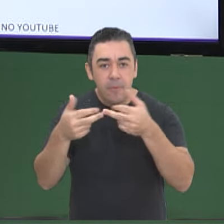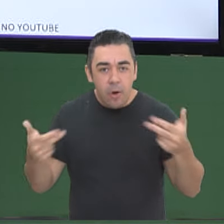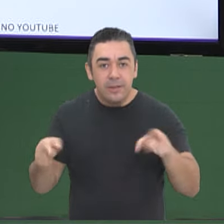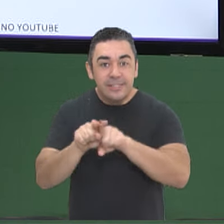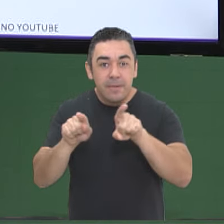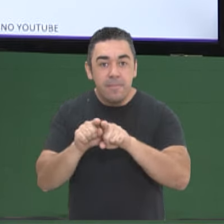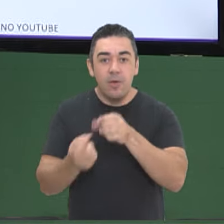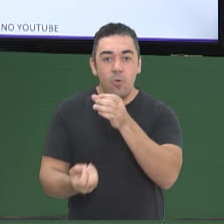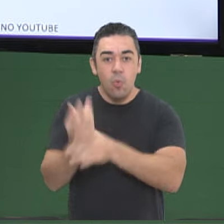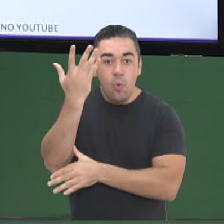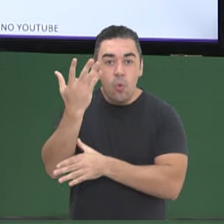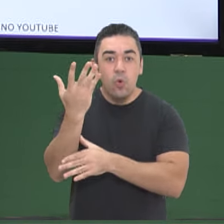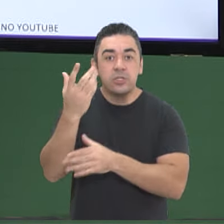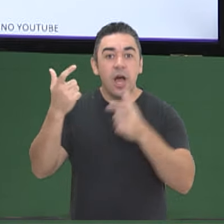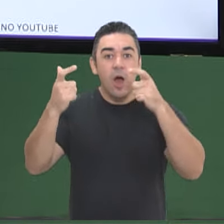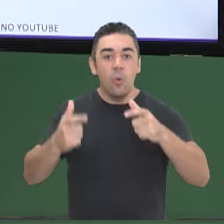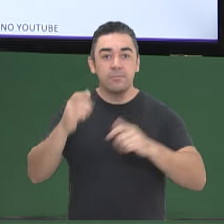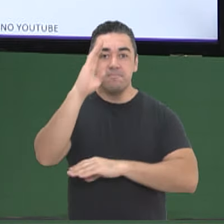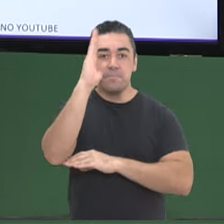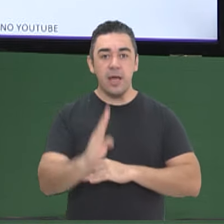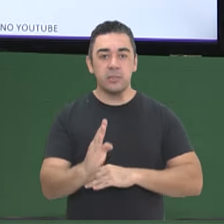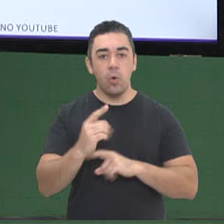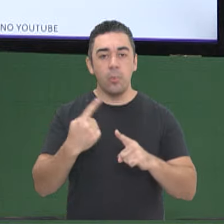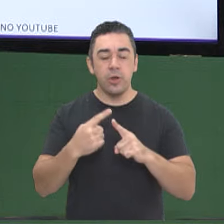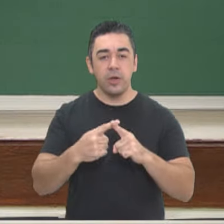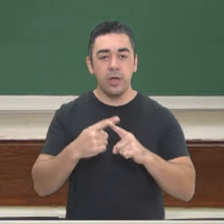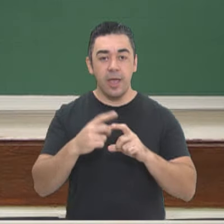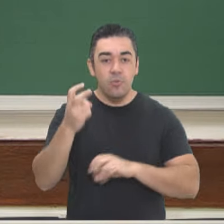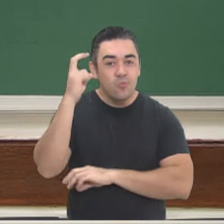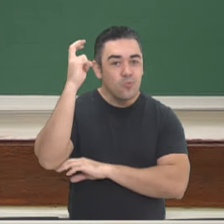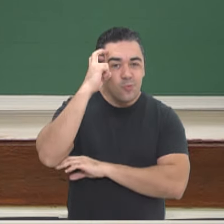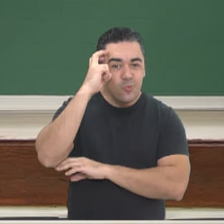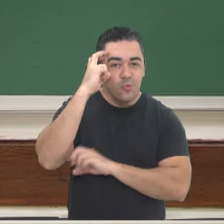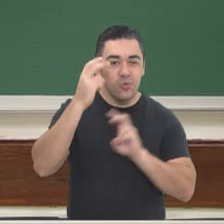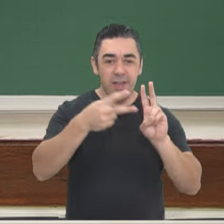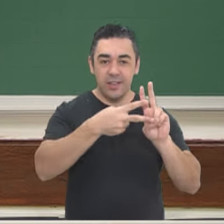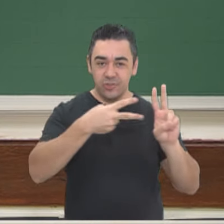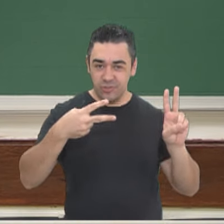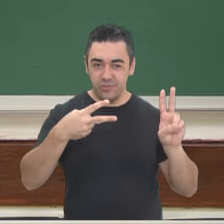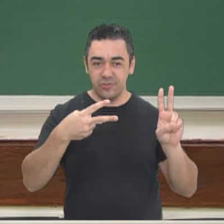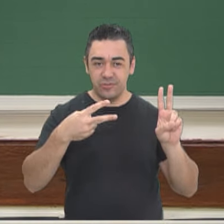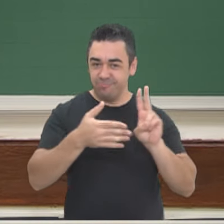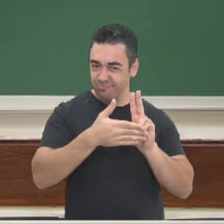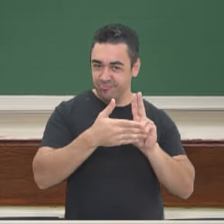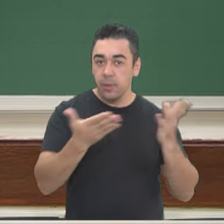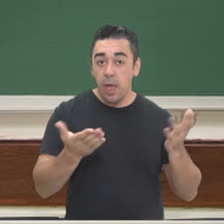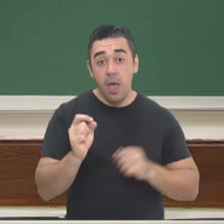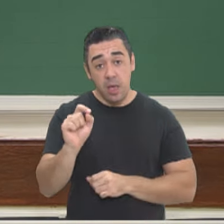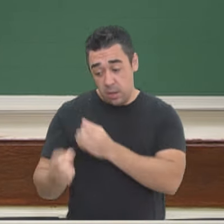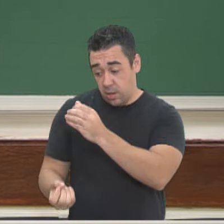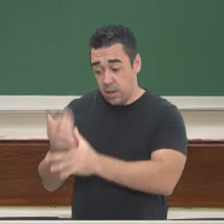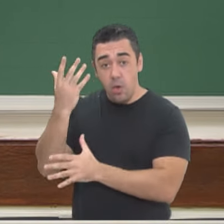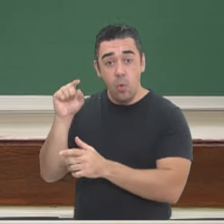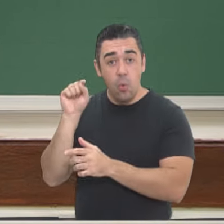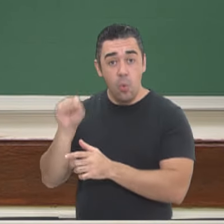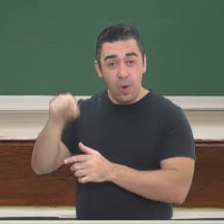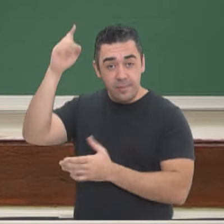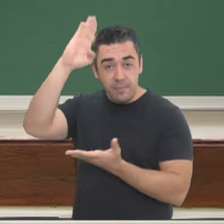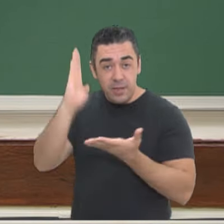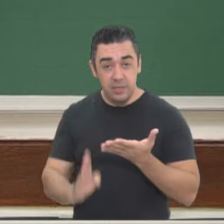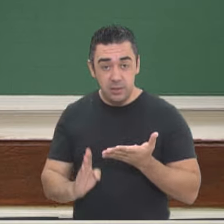originalmente brasileiro, porque ele veio da cultura indígena, né? Então, eles criaram, né? E aqui